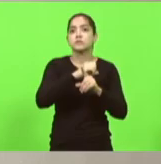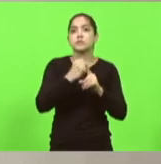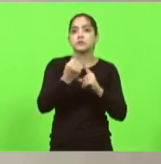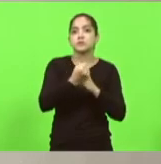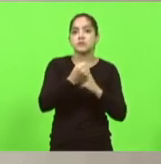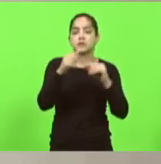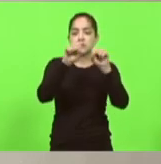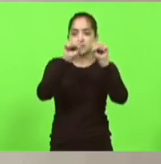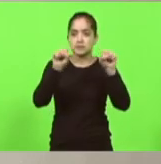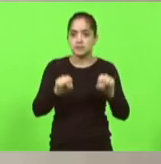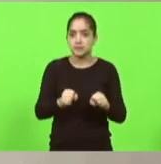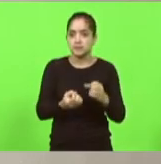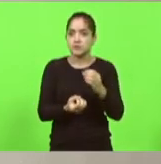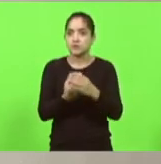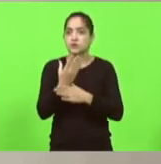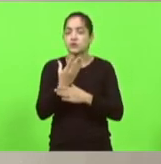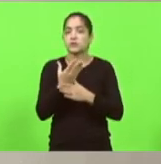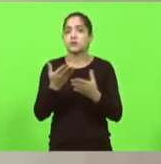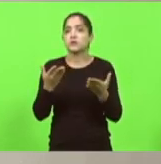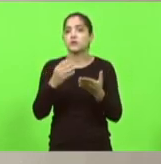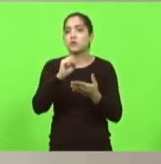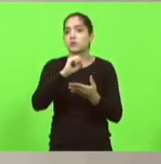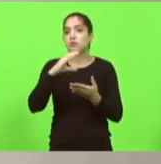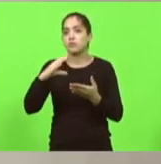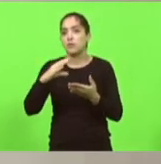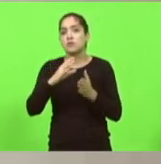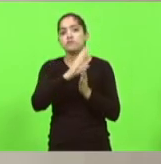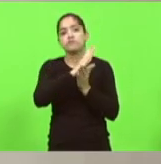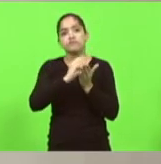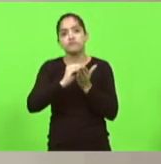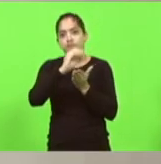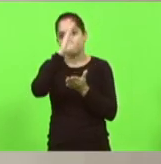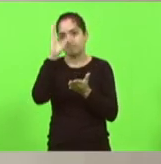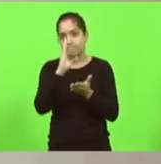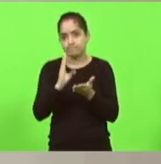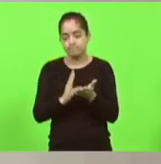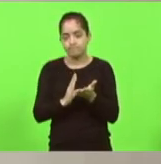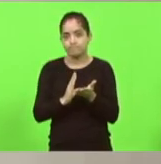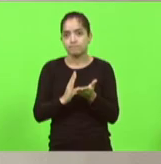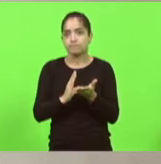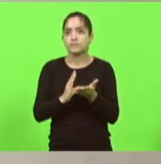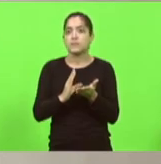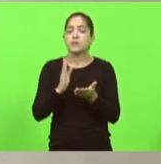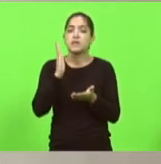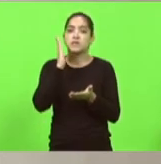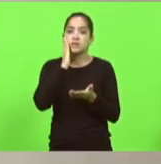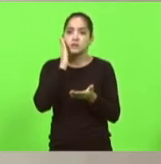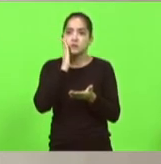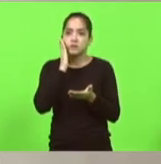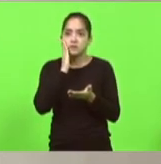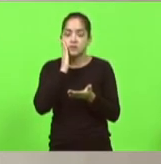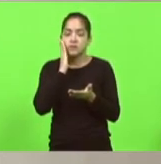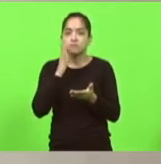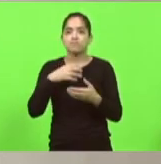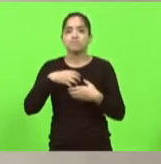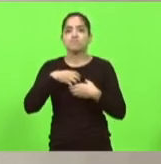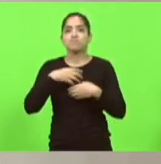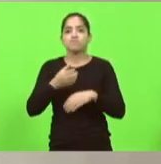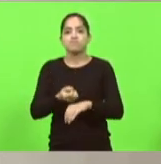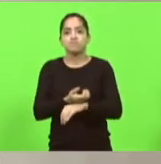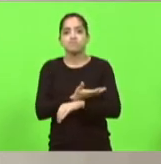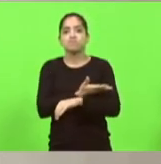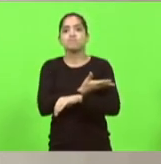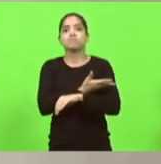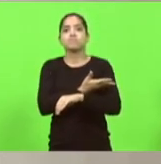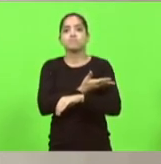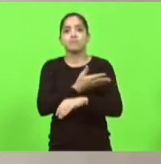nós implantamos aqui em Santa Catarina, que está dando exemplo para o Brasil. E eu sei o que é a emoção de receber um prêmio